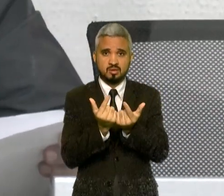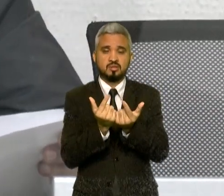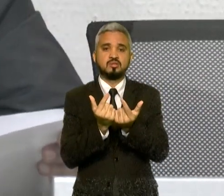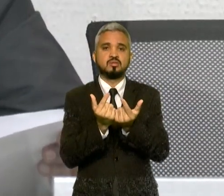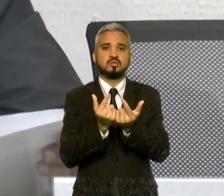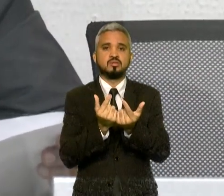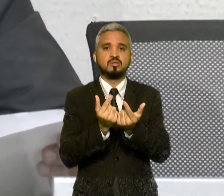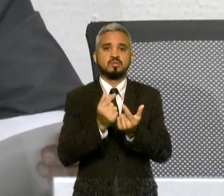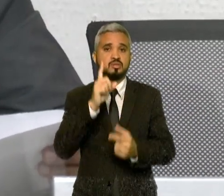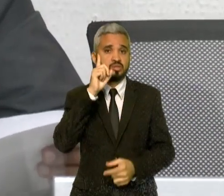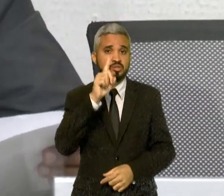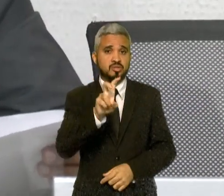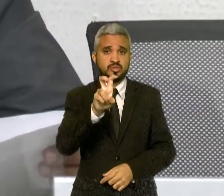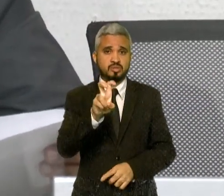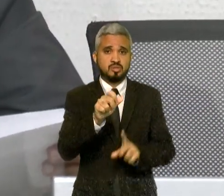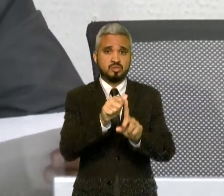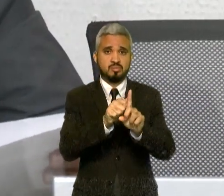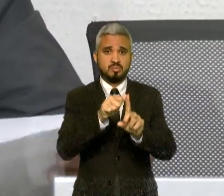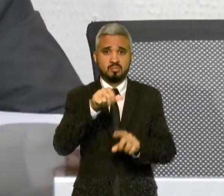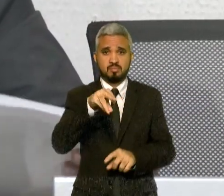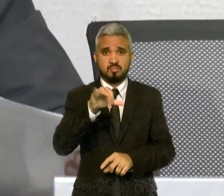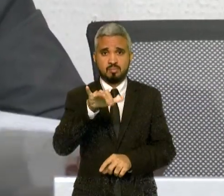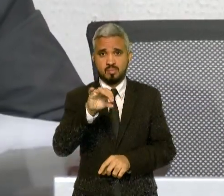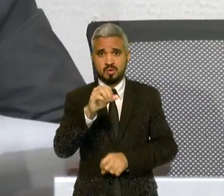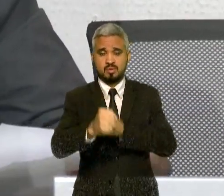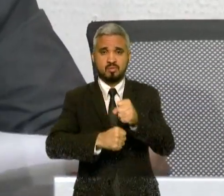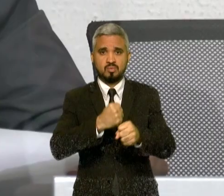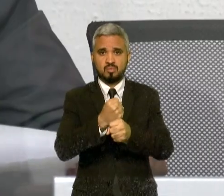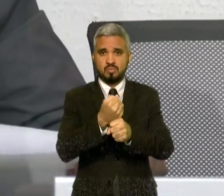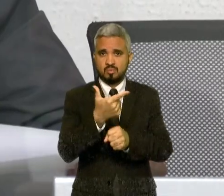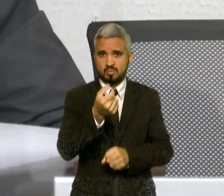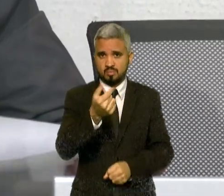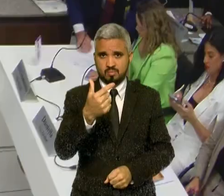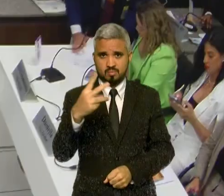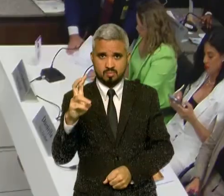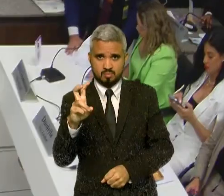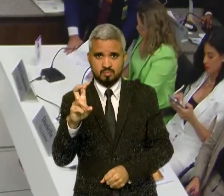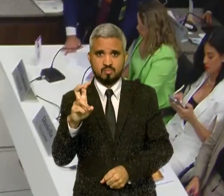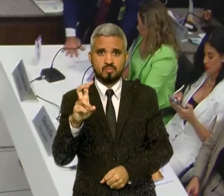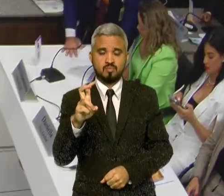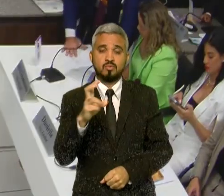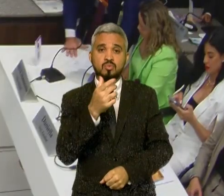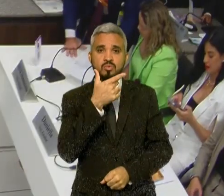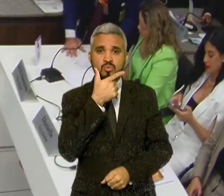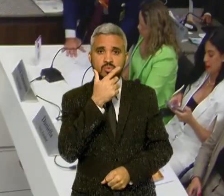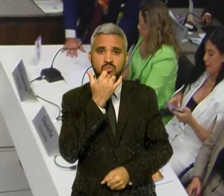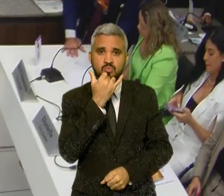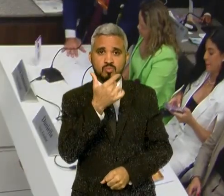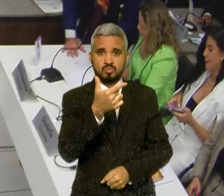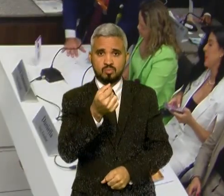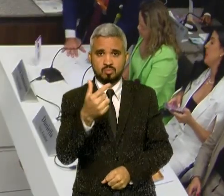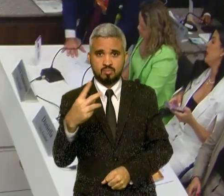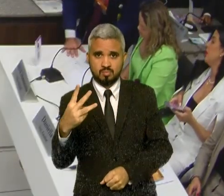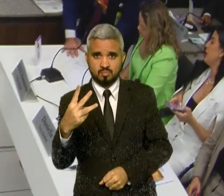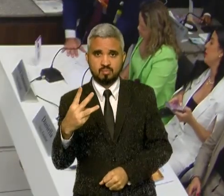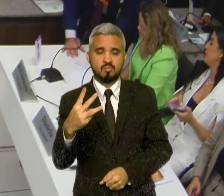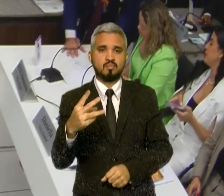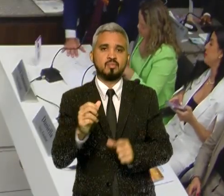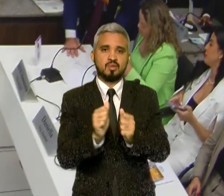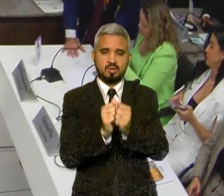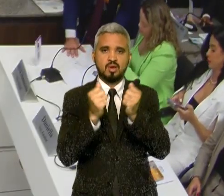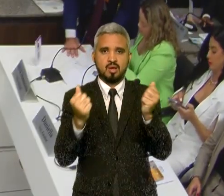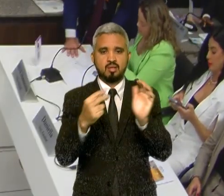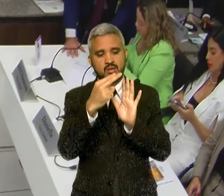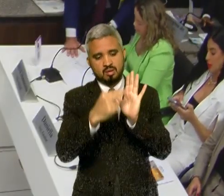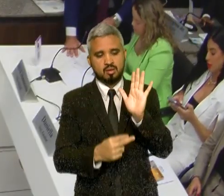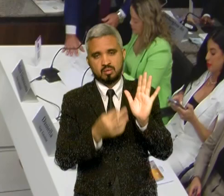Beckman, em 5 de maio de 2023. Ata lida, senhora presidente. Ata lida e